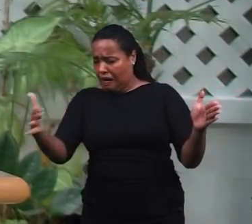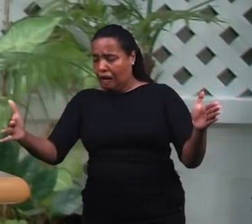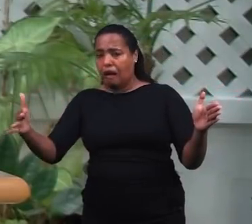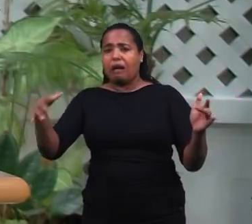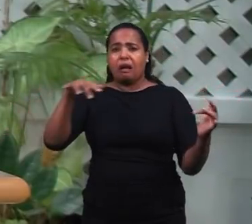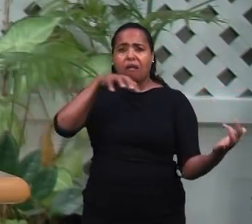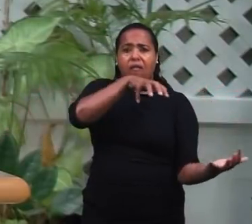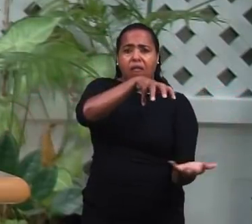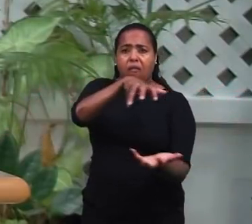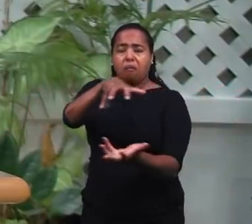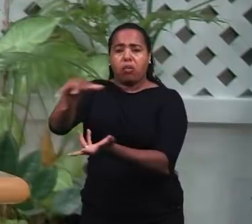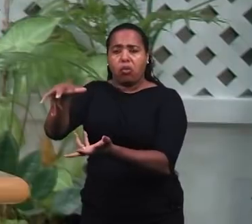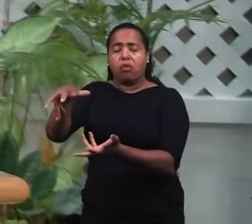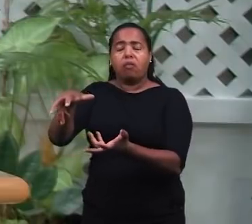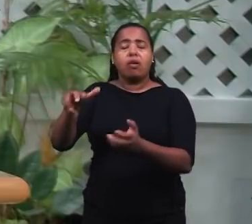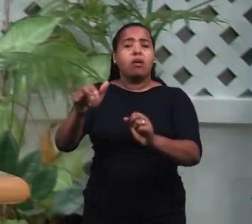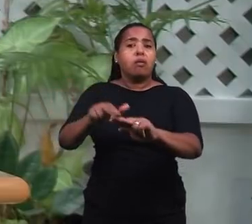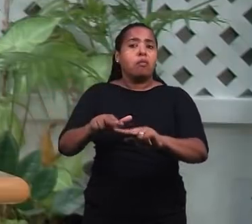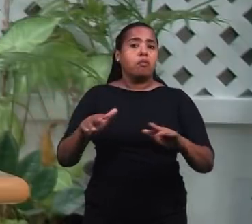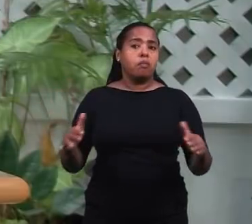Isso porque